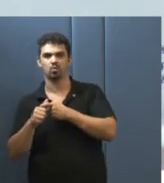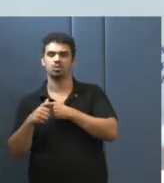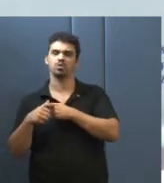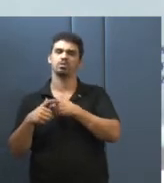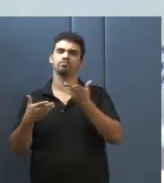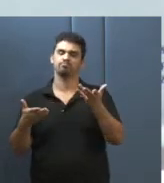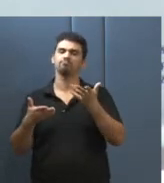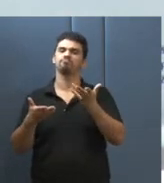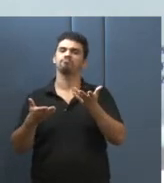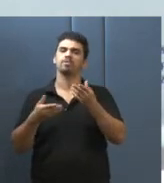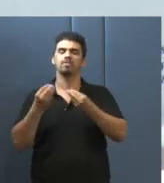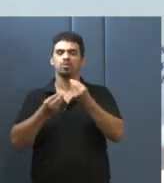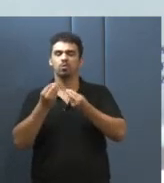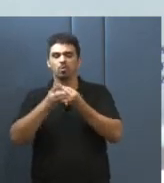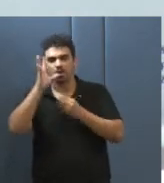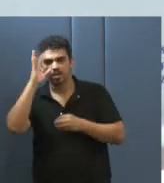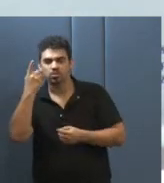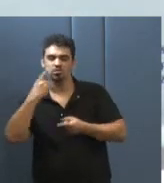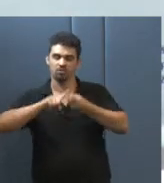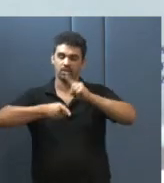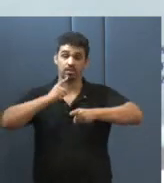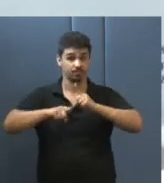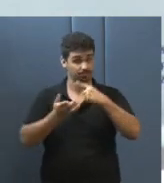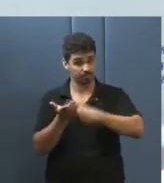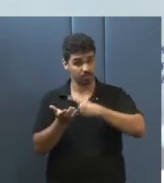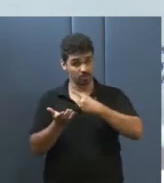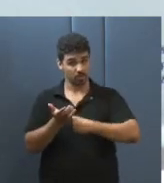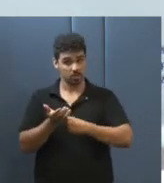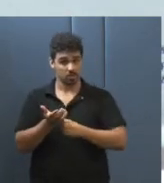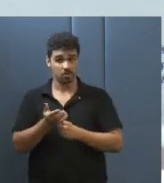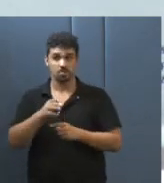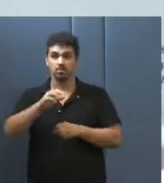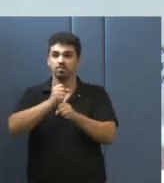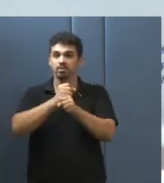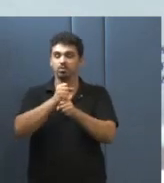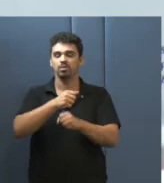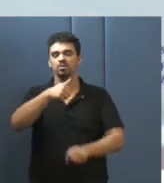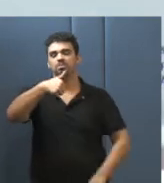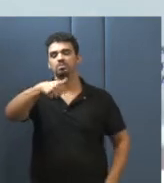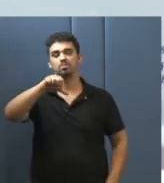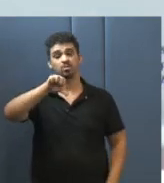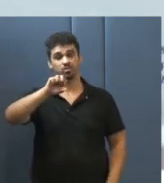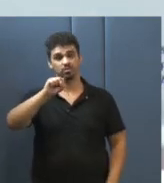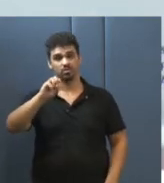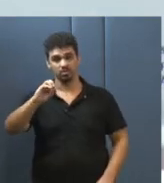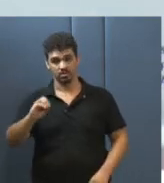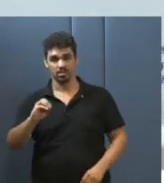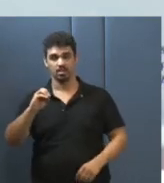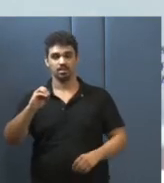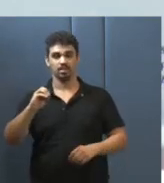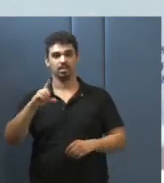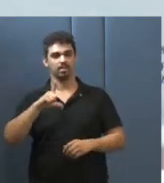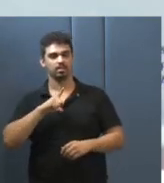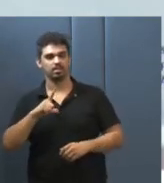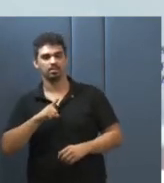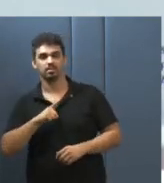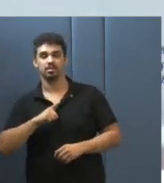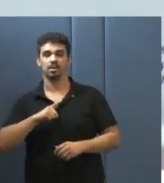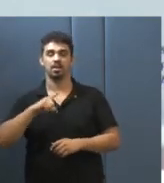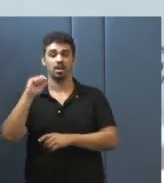reestruturação e renegociação de dívida data do fim da década de 80, quando a Argentina, México, Brasil